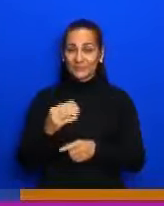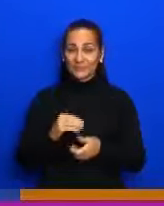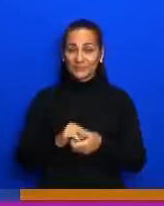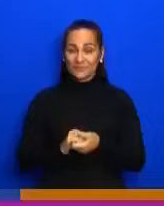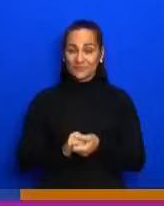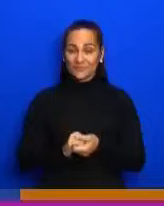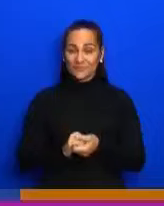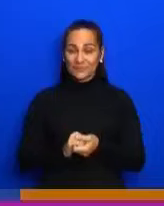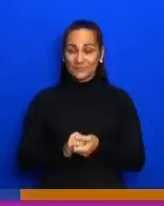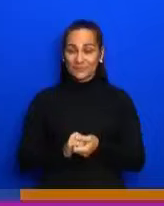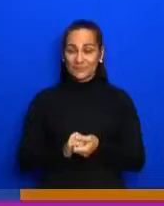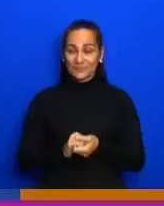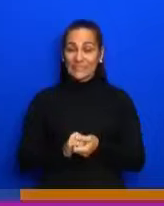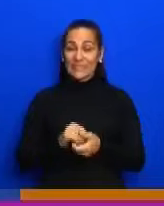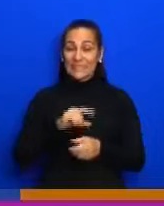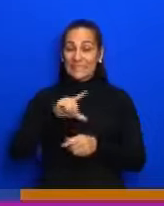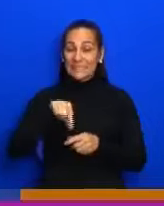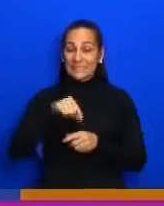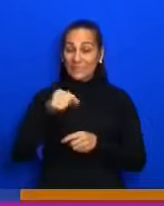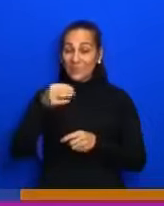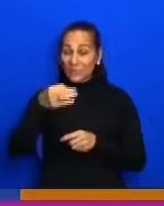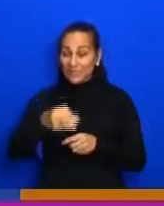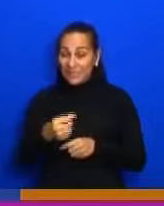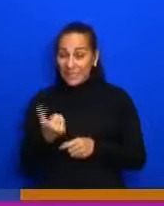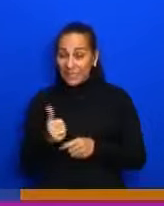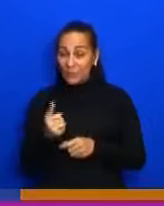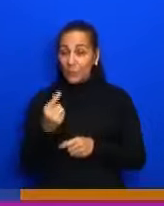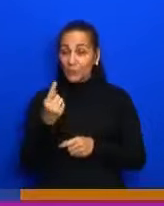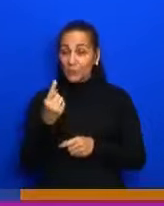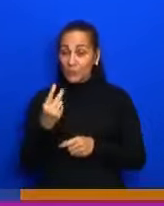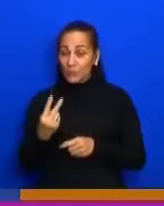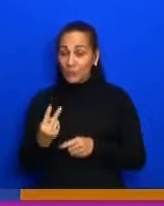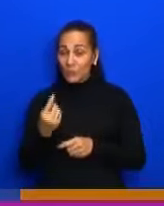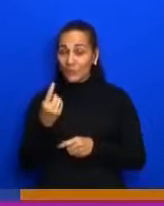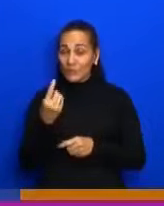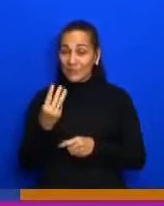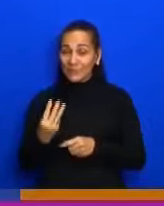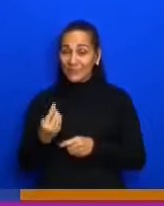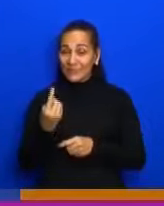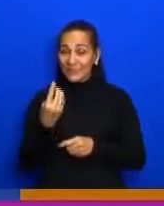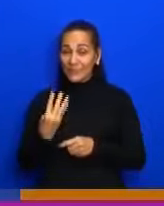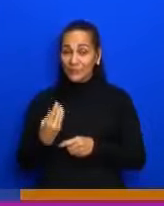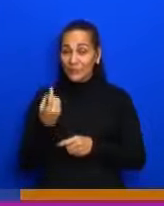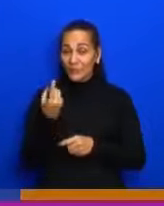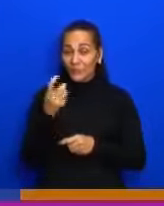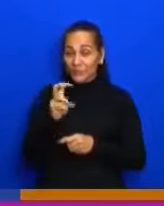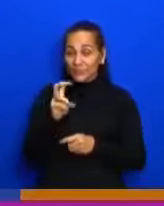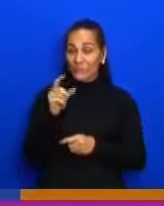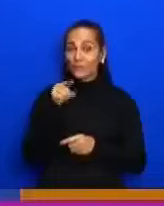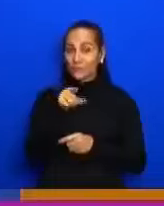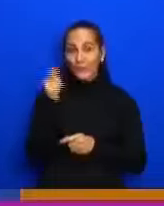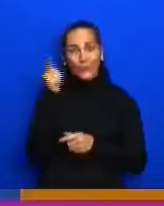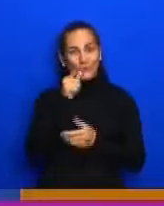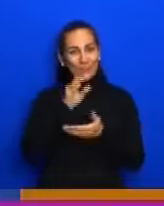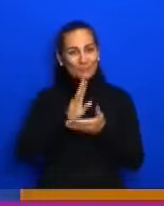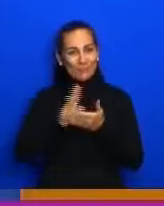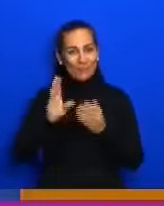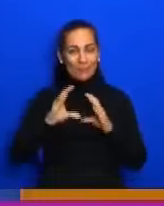Marrom, 04. Acertando 11, 12, 13, 14 ou 15 números, você ganha